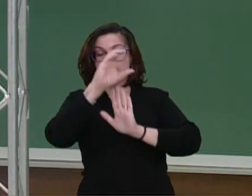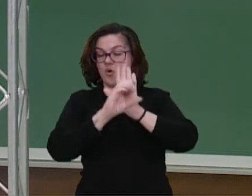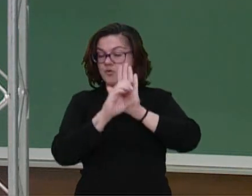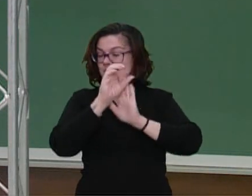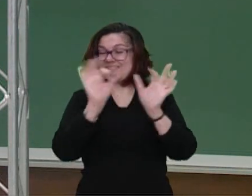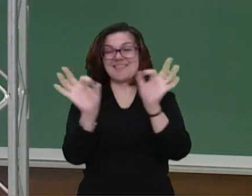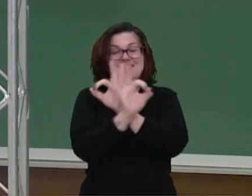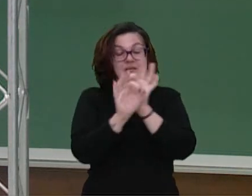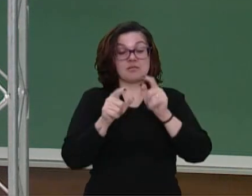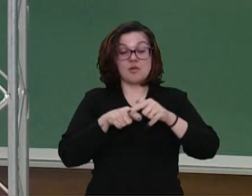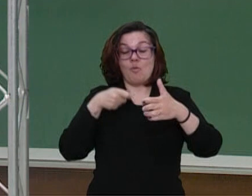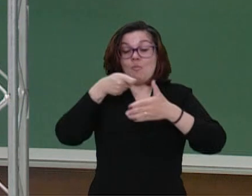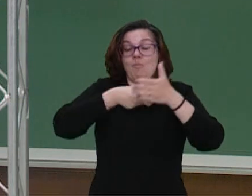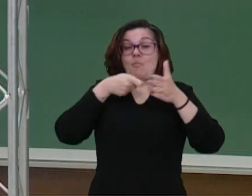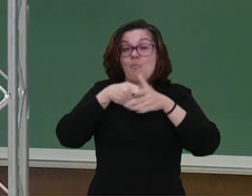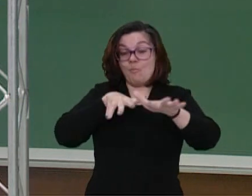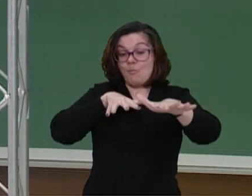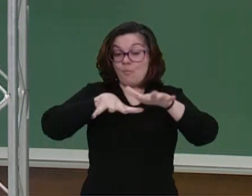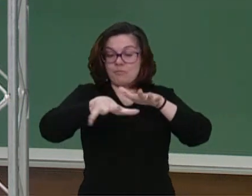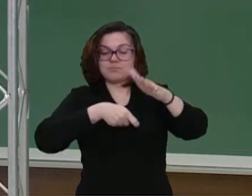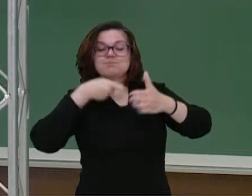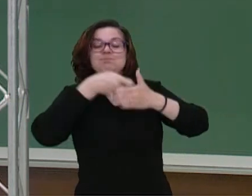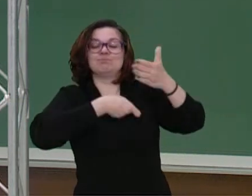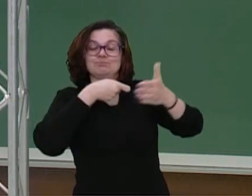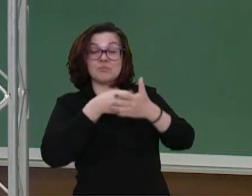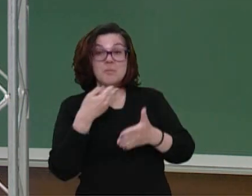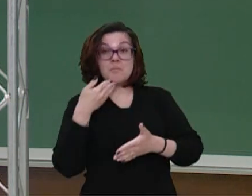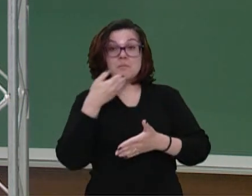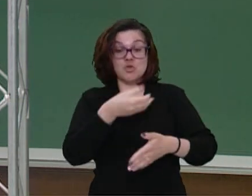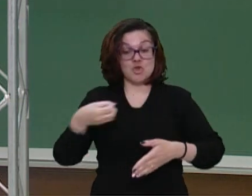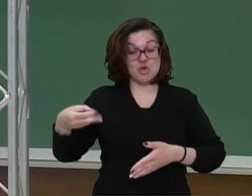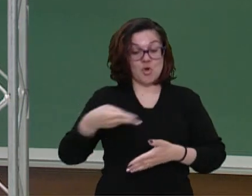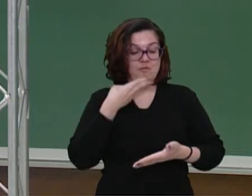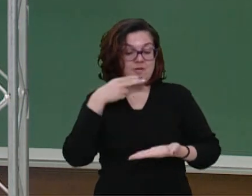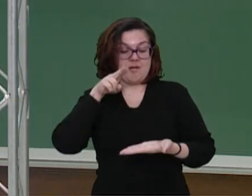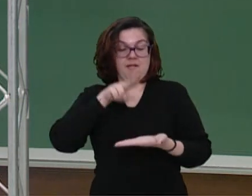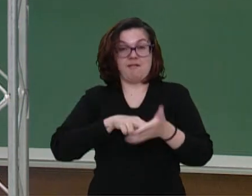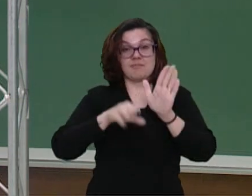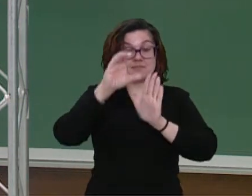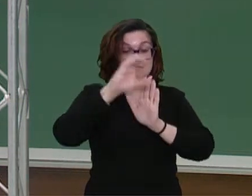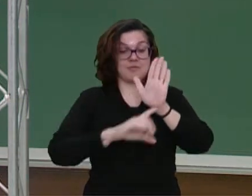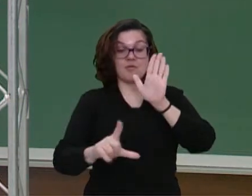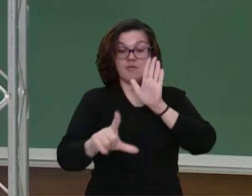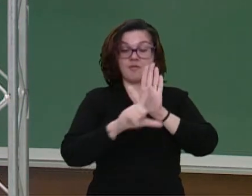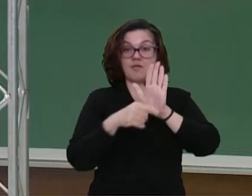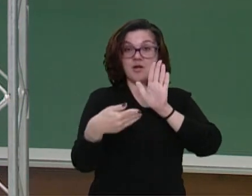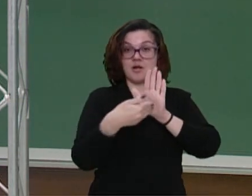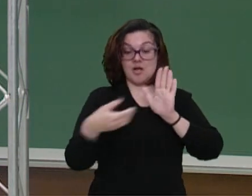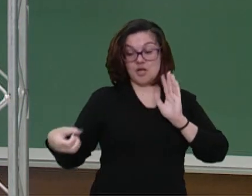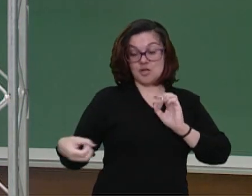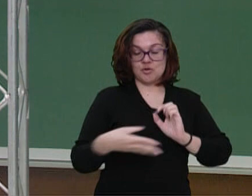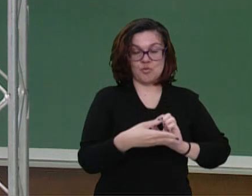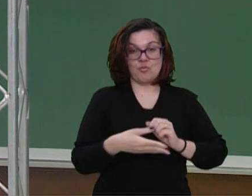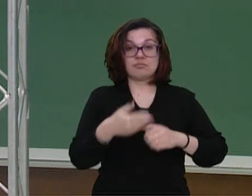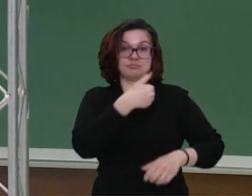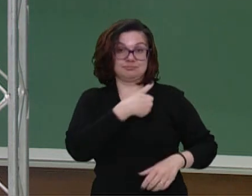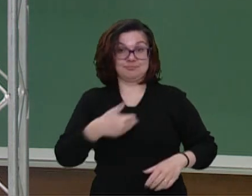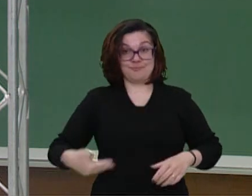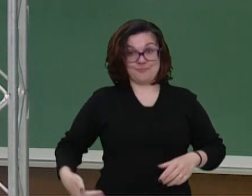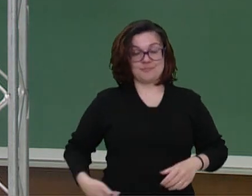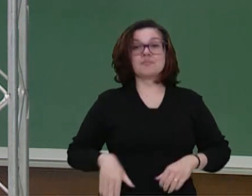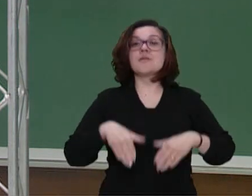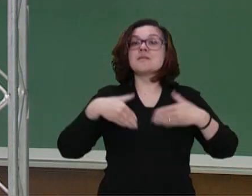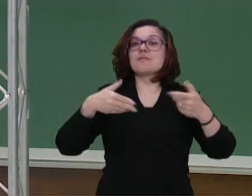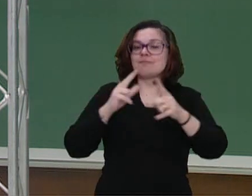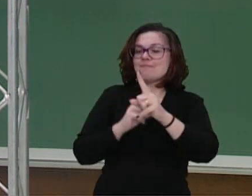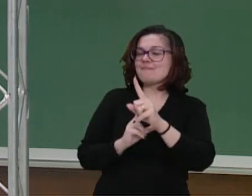movimentação popular, em especial em São Paulo, pedindo uma nova Carta Constitucional que legitimasse o novo governo. Essa